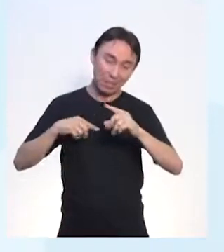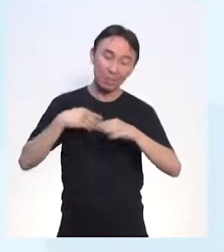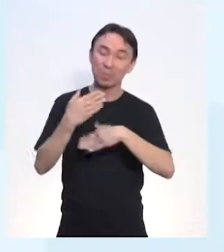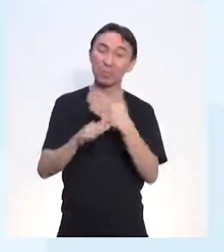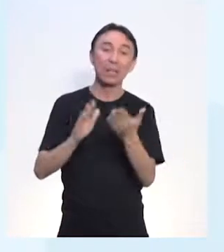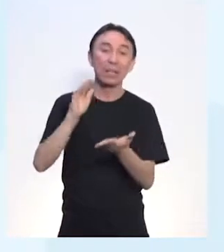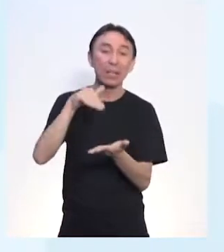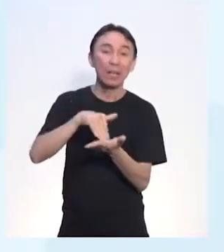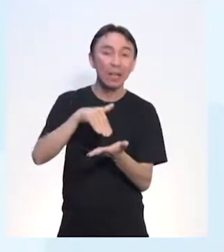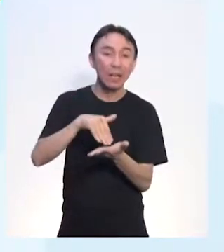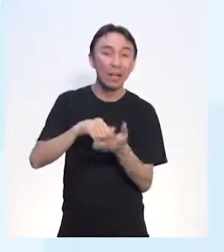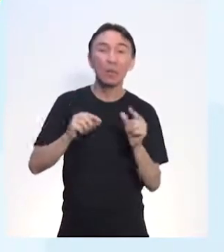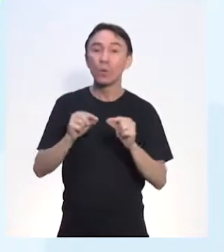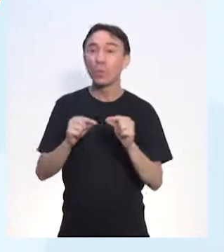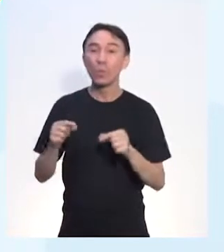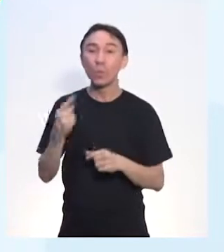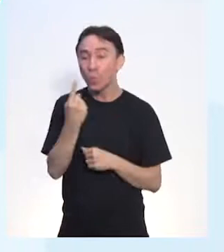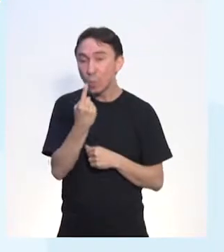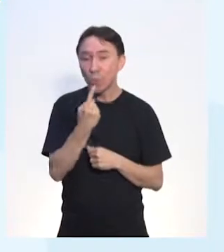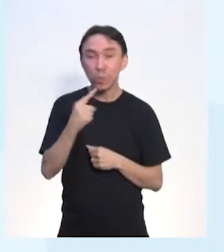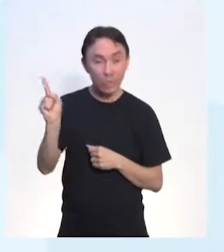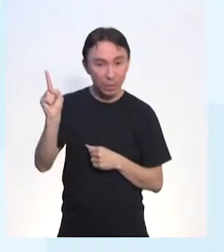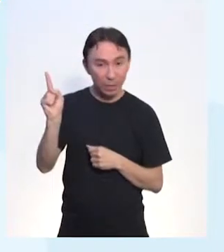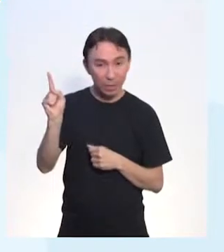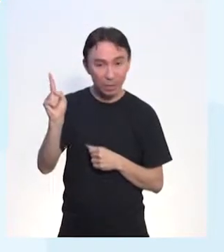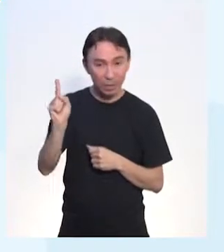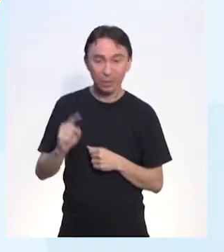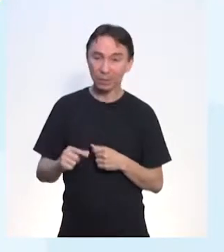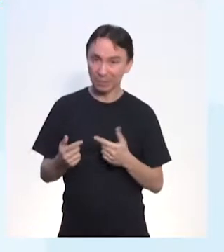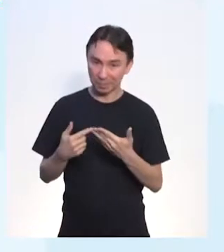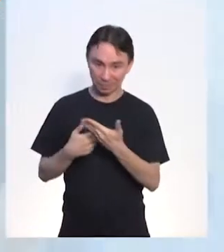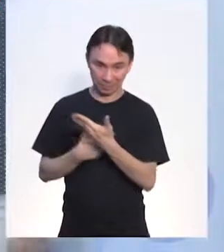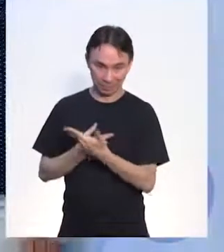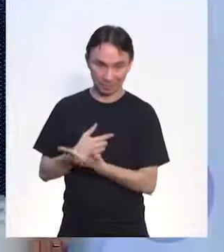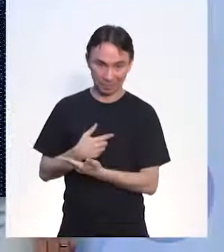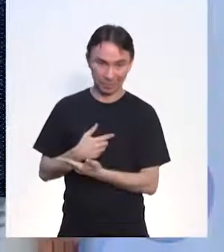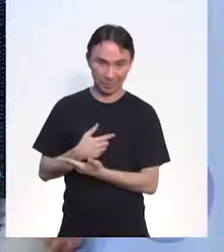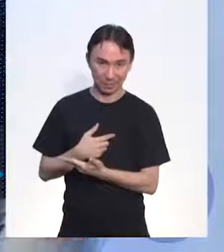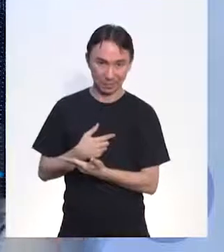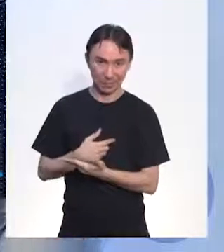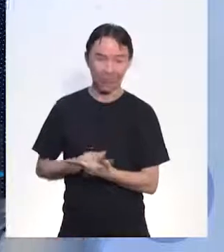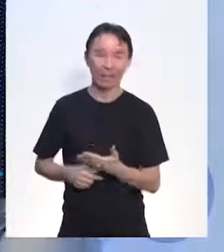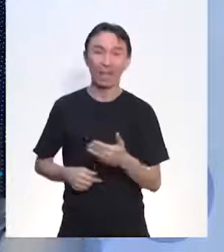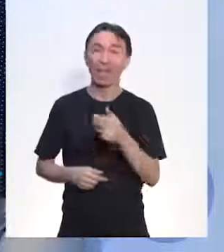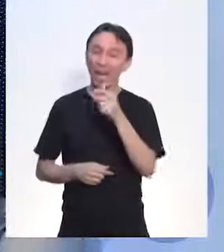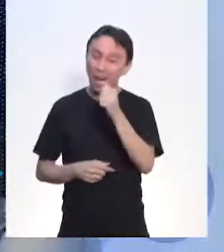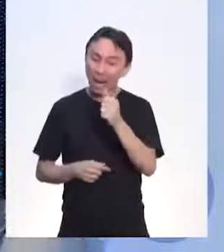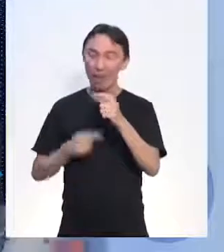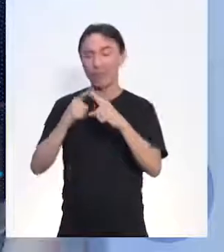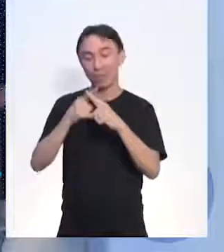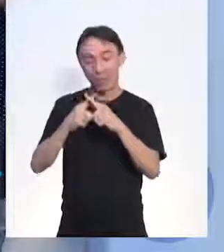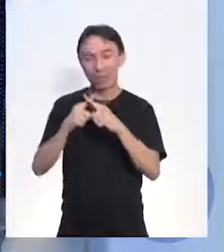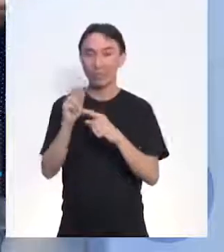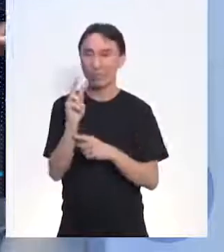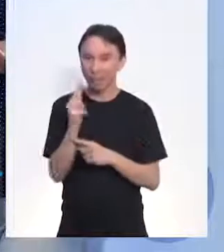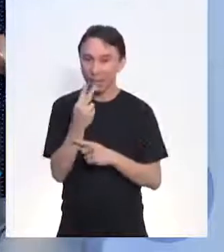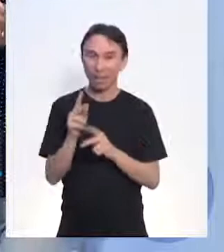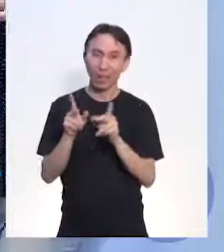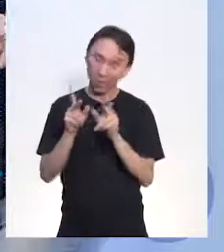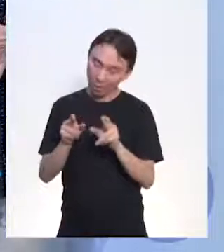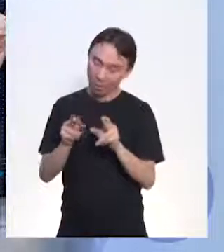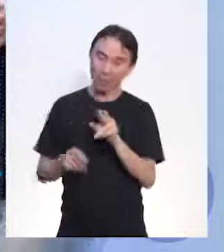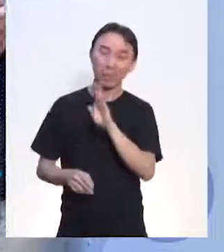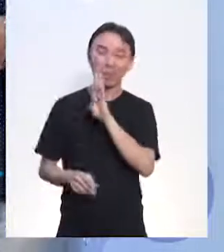chegar nesta última relação. A vezes H, que é igual a